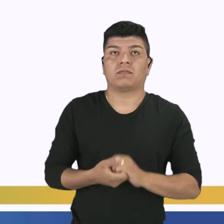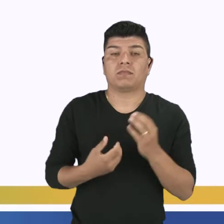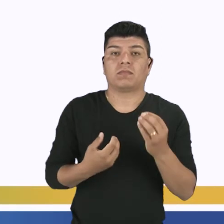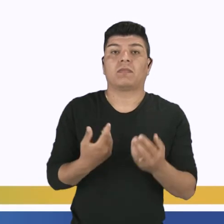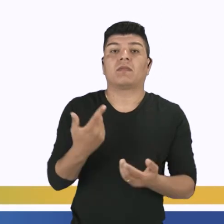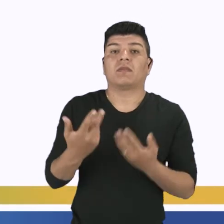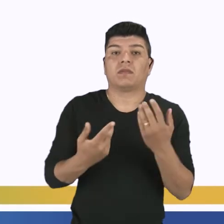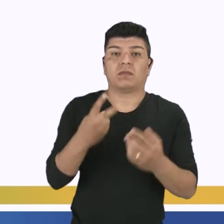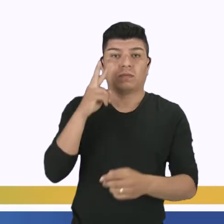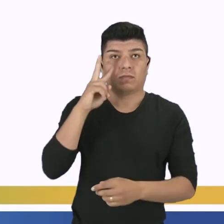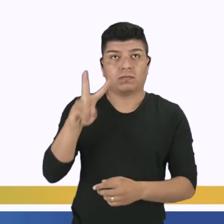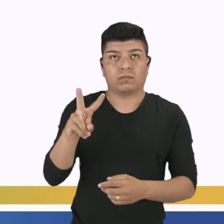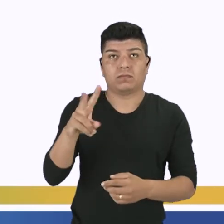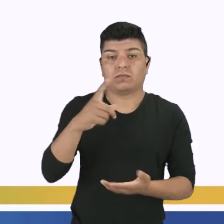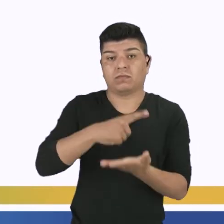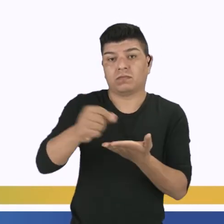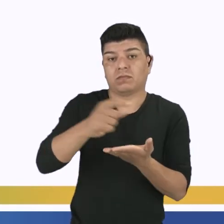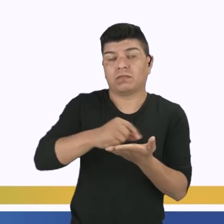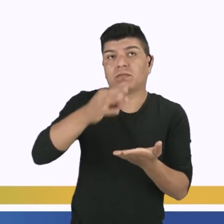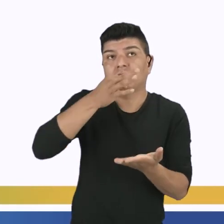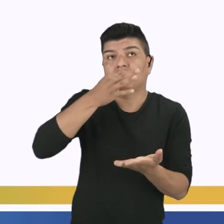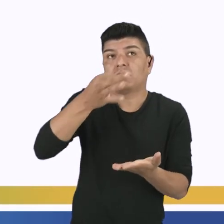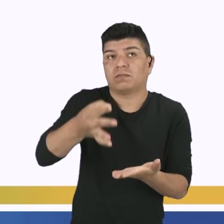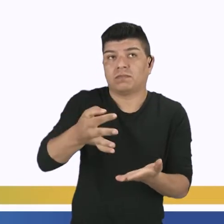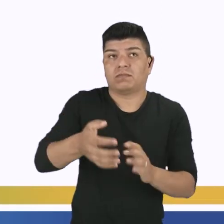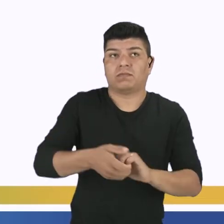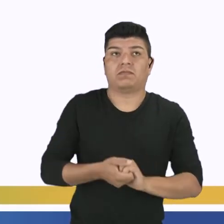el artículo de opinión, conteste.